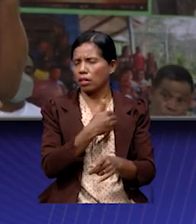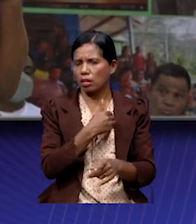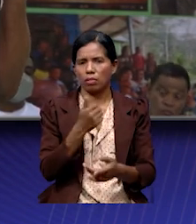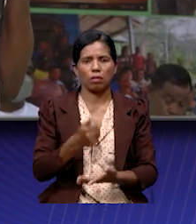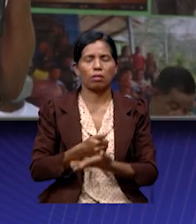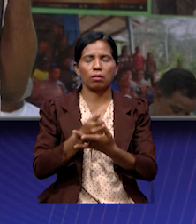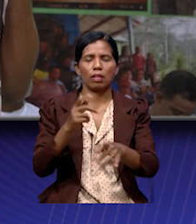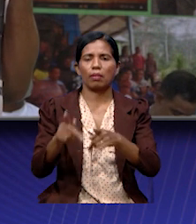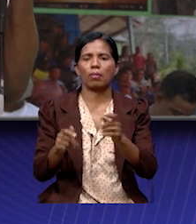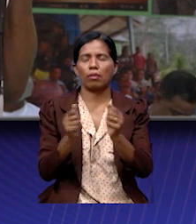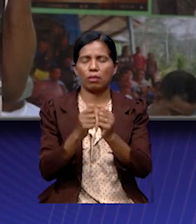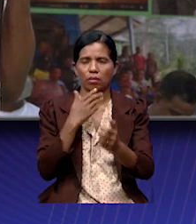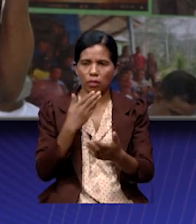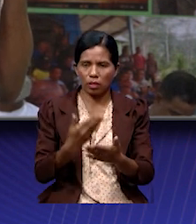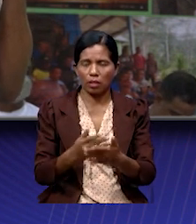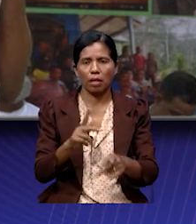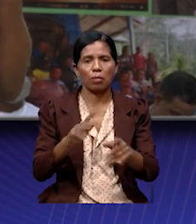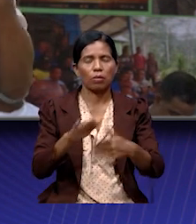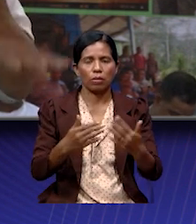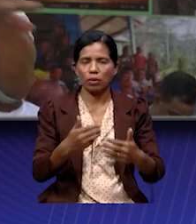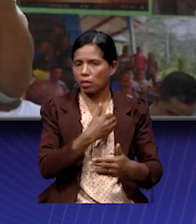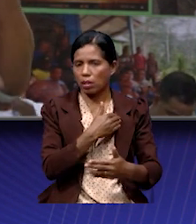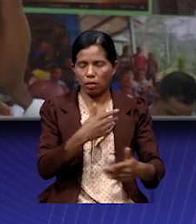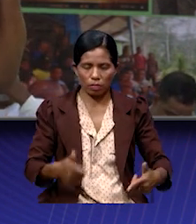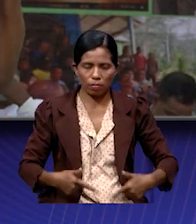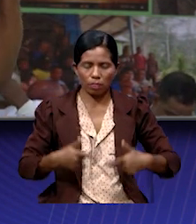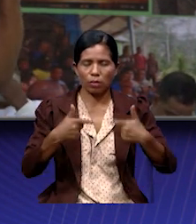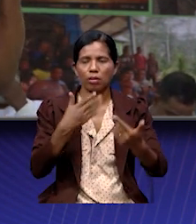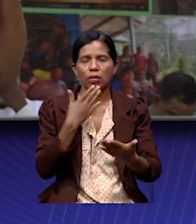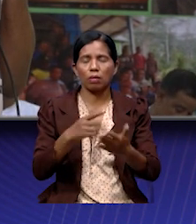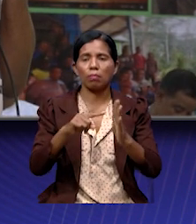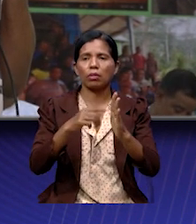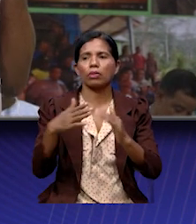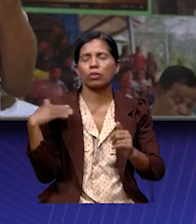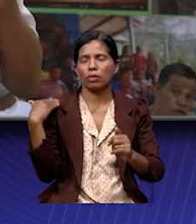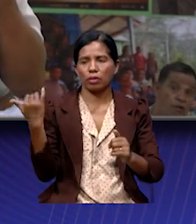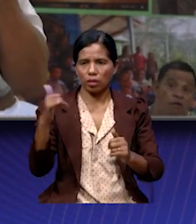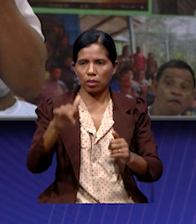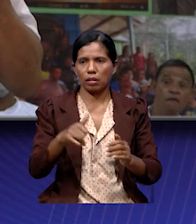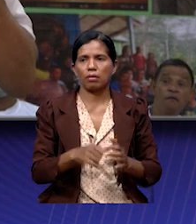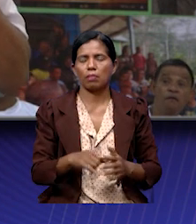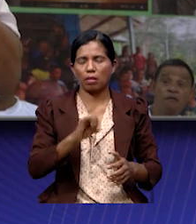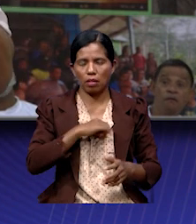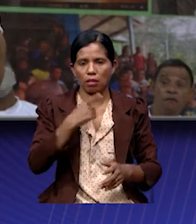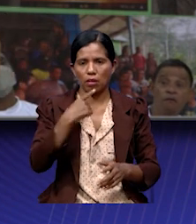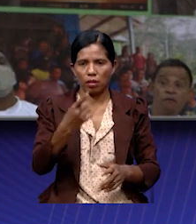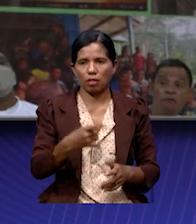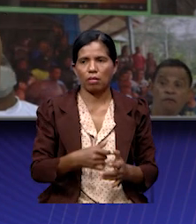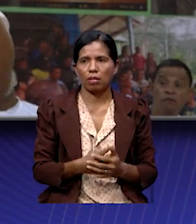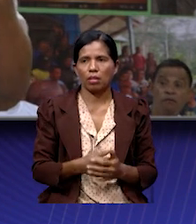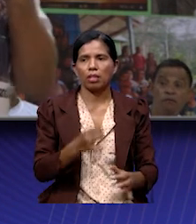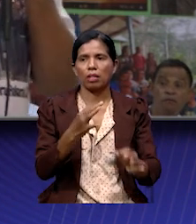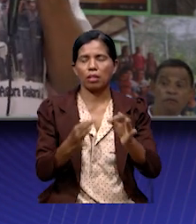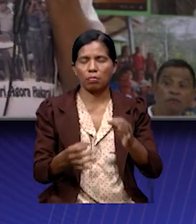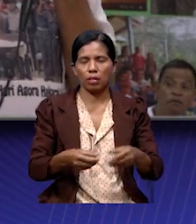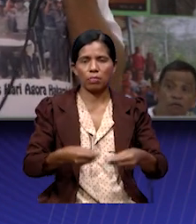Sidau. Povo sidau mores dia. Começa os jovens será. Nem aldeia. Cara que for